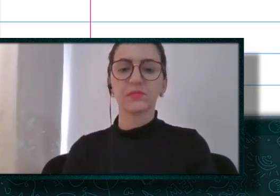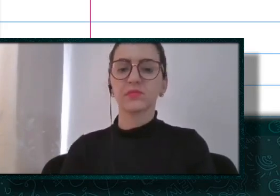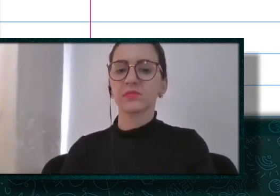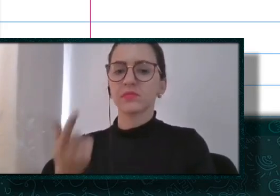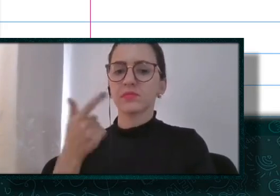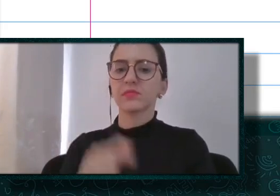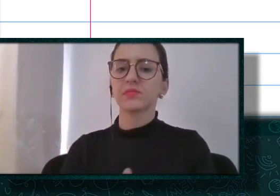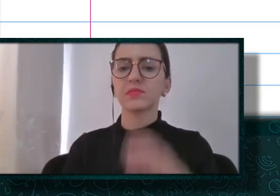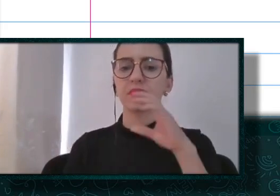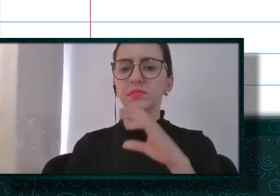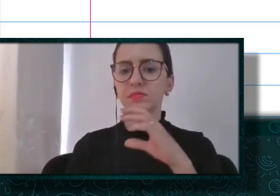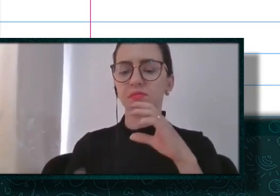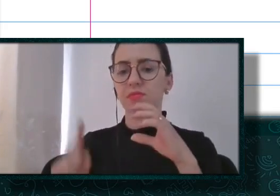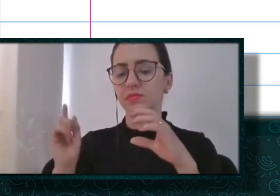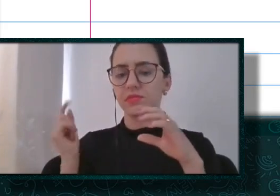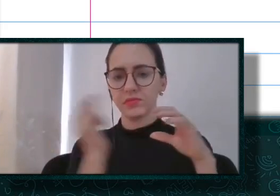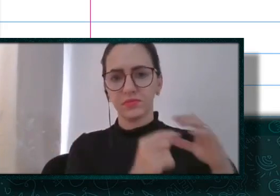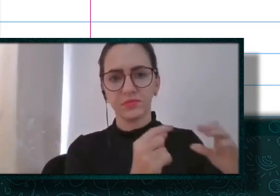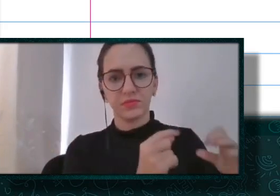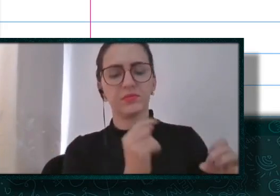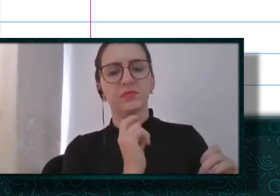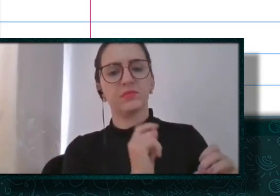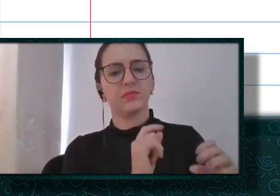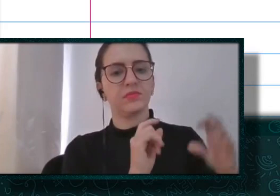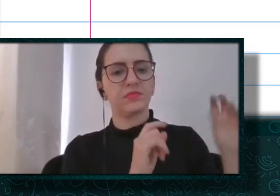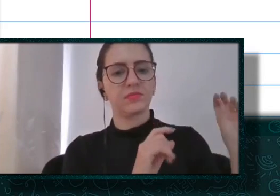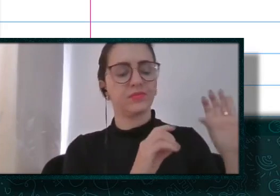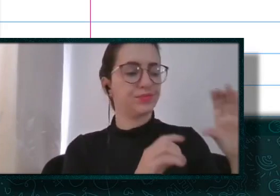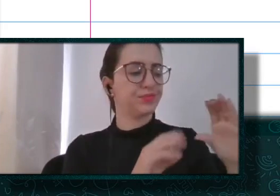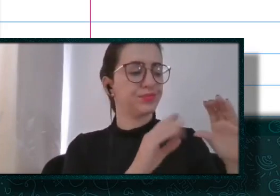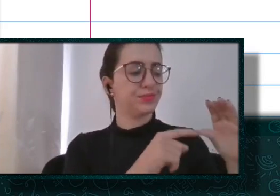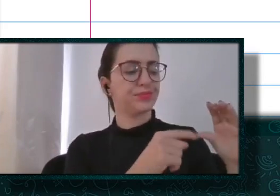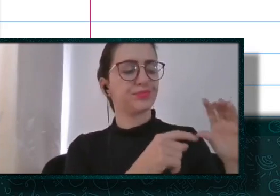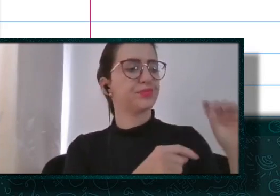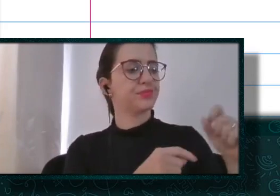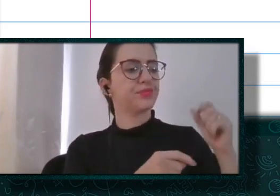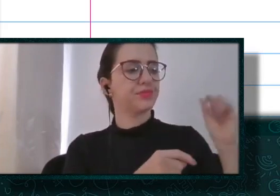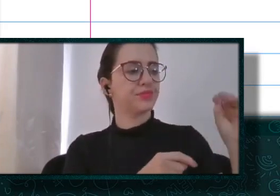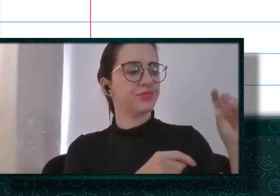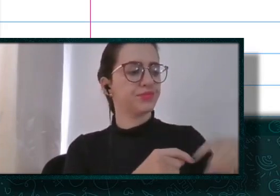do BaCl2 é 0,3 mols